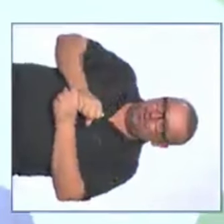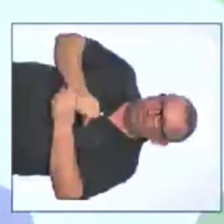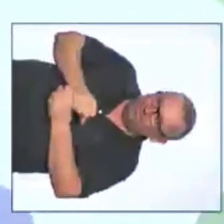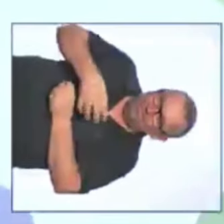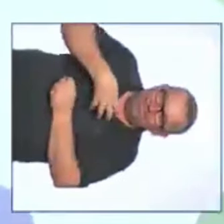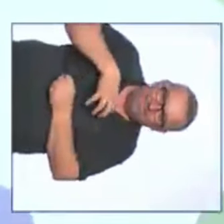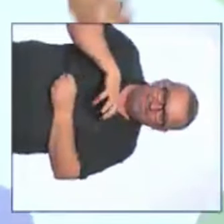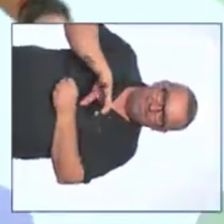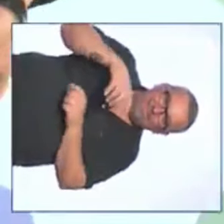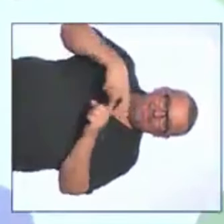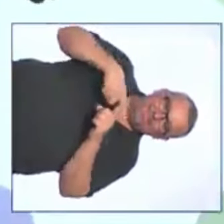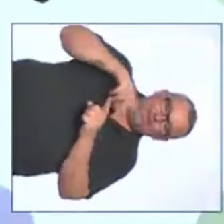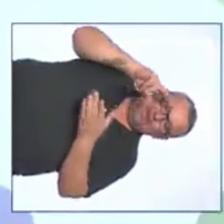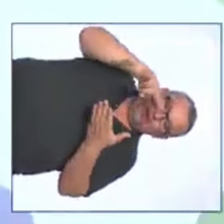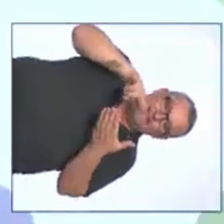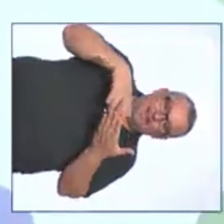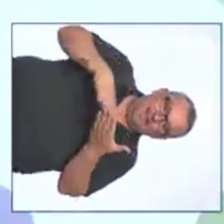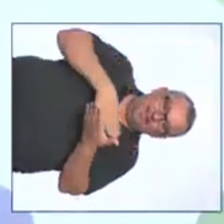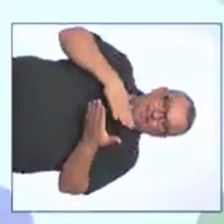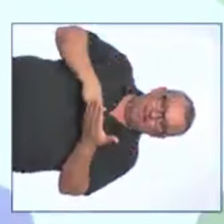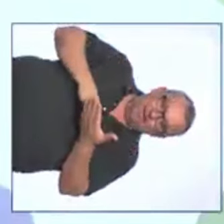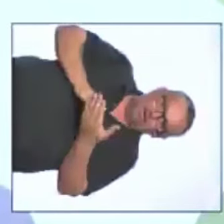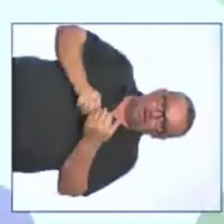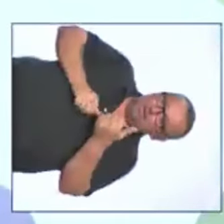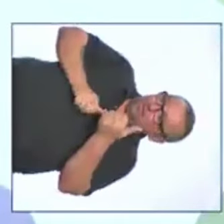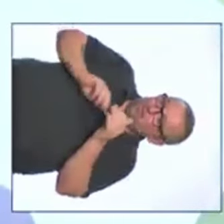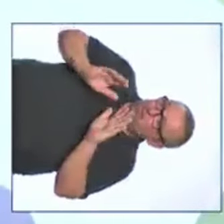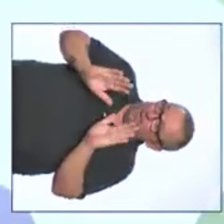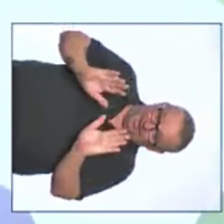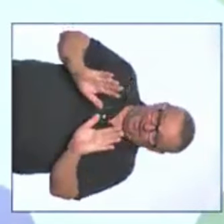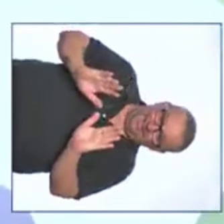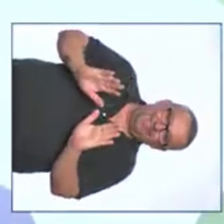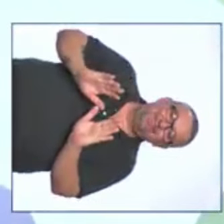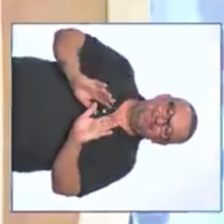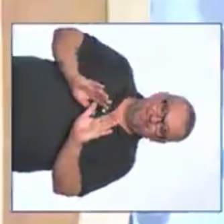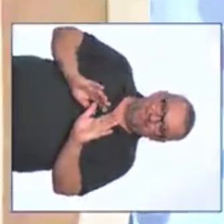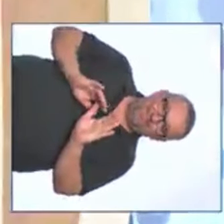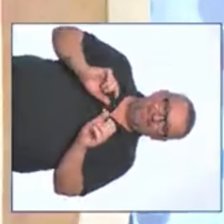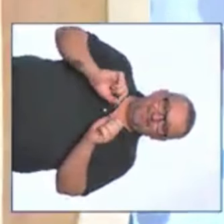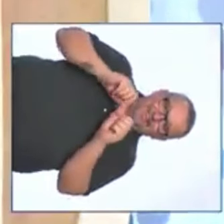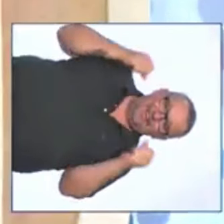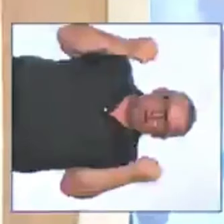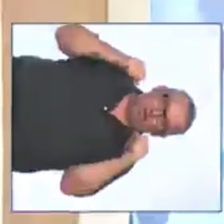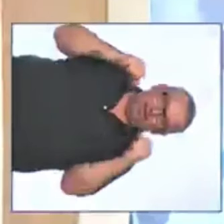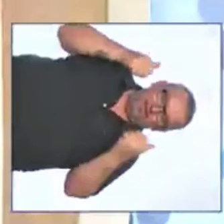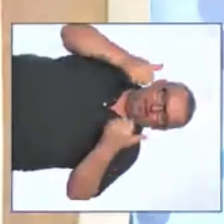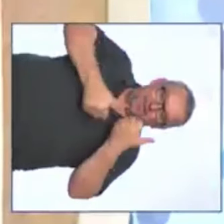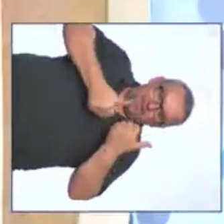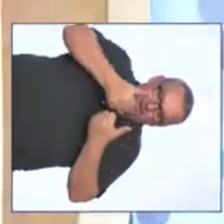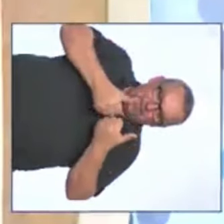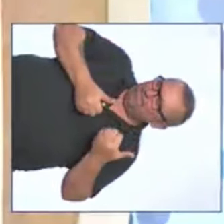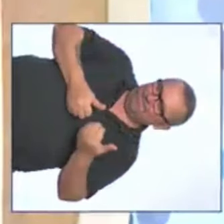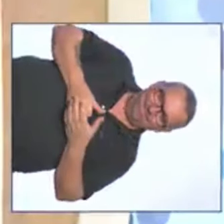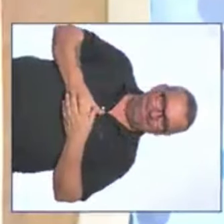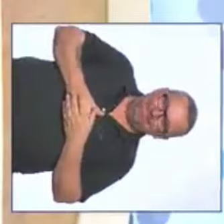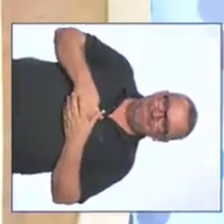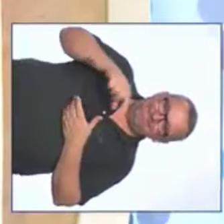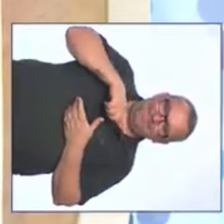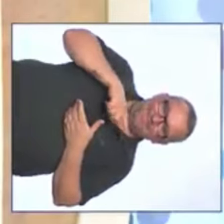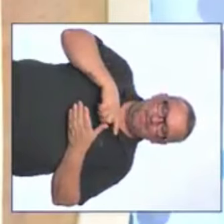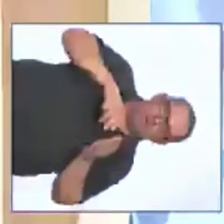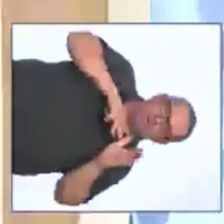ciências humanas porque eu quero ler livro o resto da minha vida não é bem assim que funciona eu quero fazer educação física para jogar bola o tempo inteiro né existe um